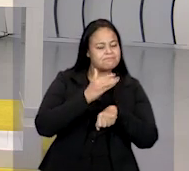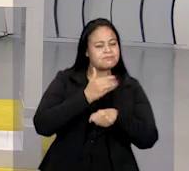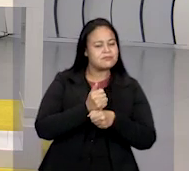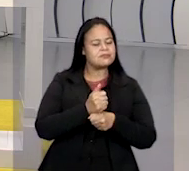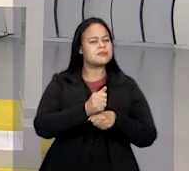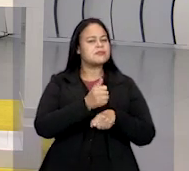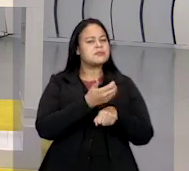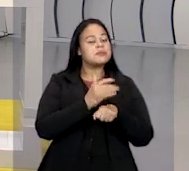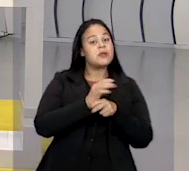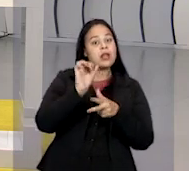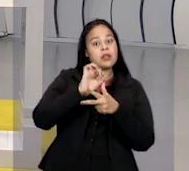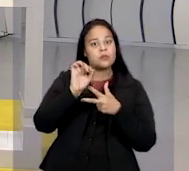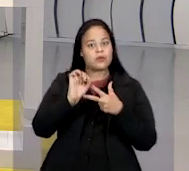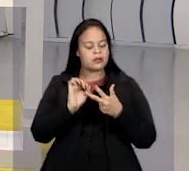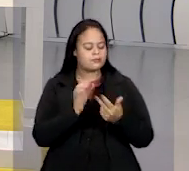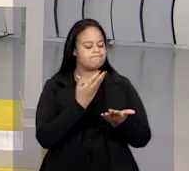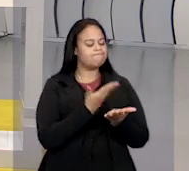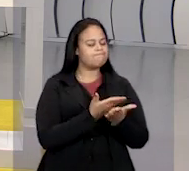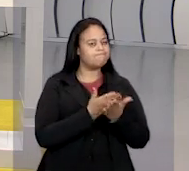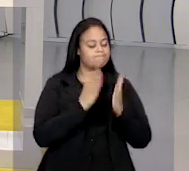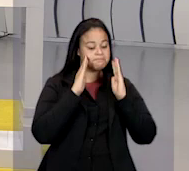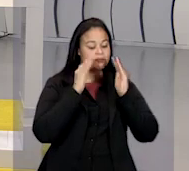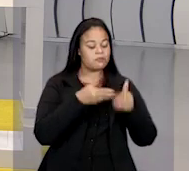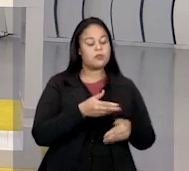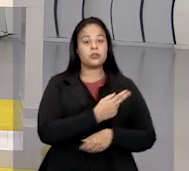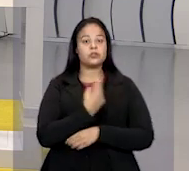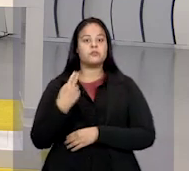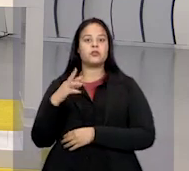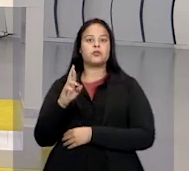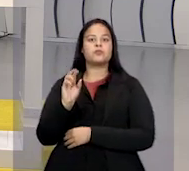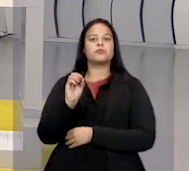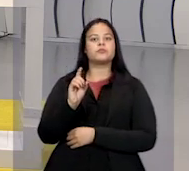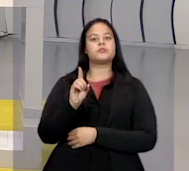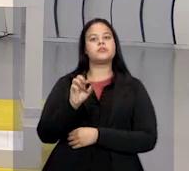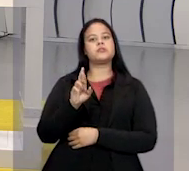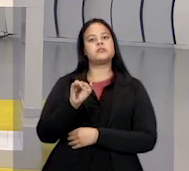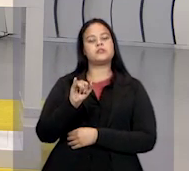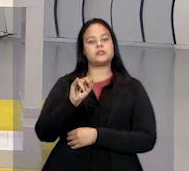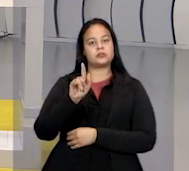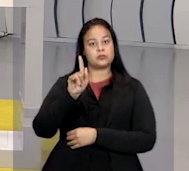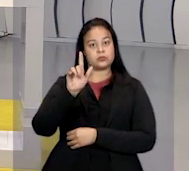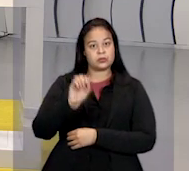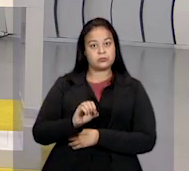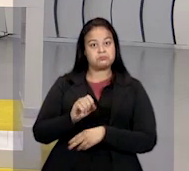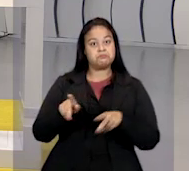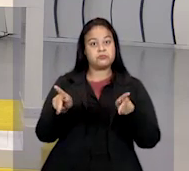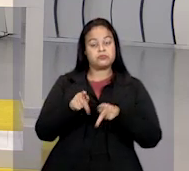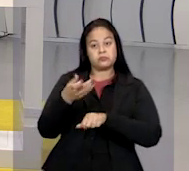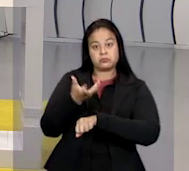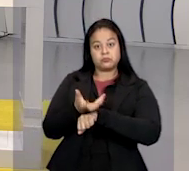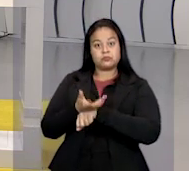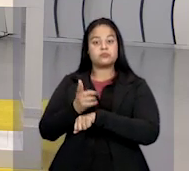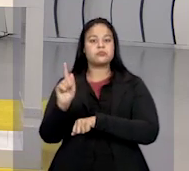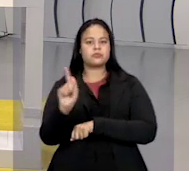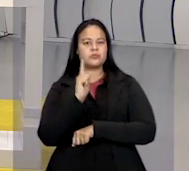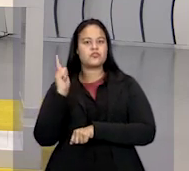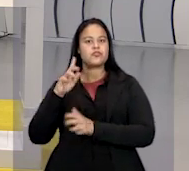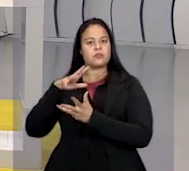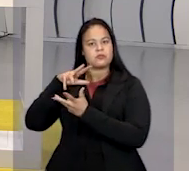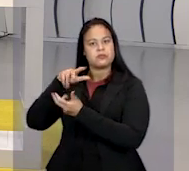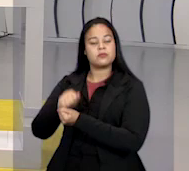o preparatório para o Enem. Meu nome é Rodrigo, sou professor de Geografia e vou trazer aí mais uma